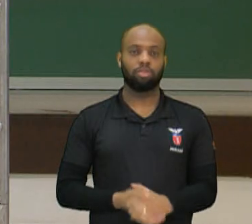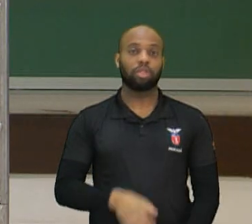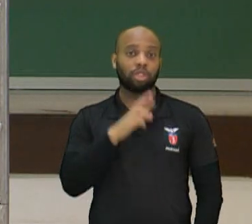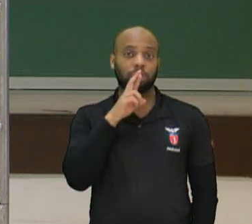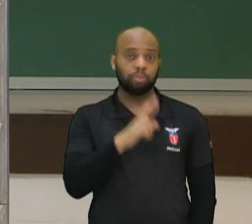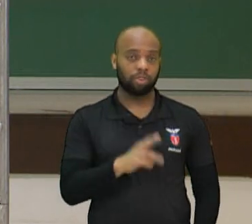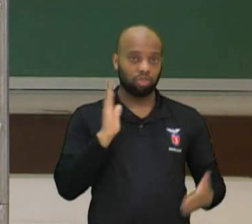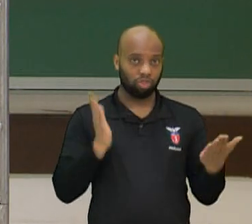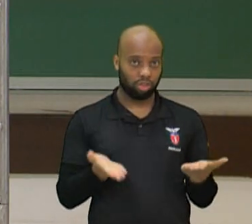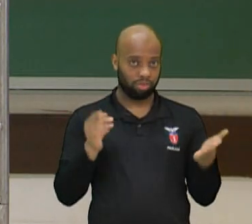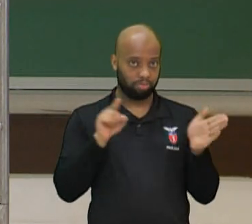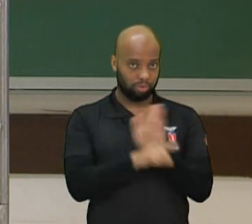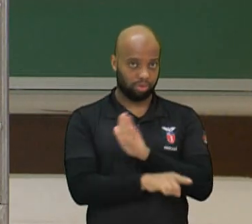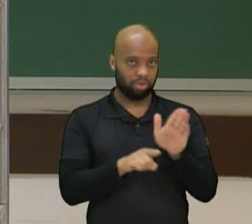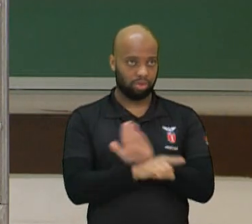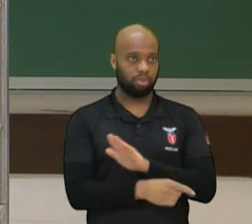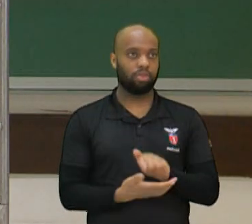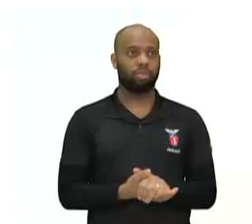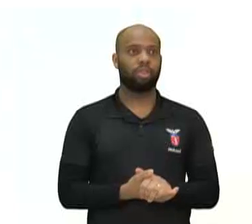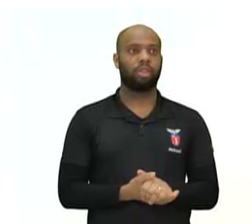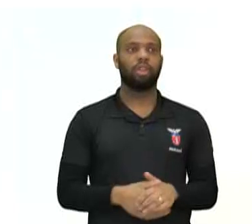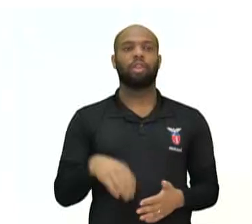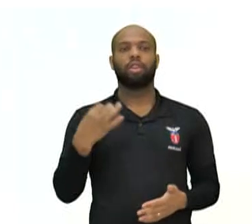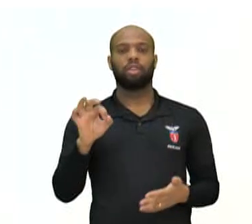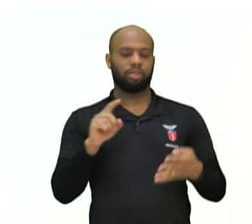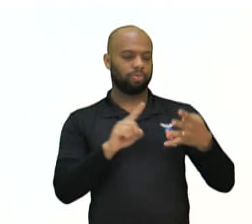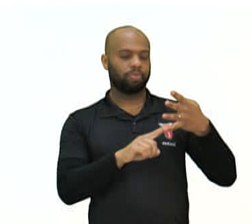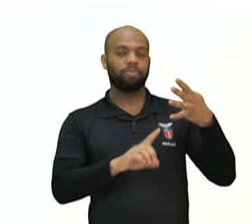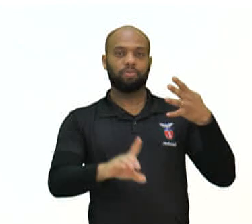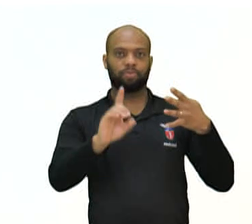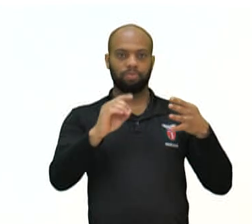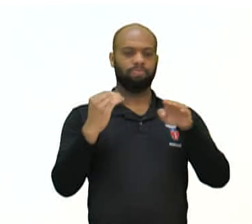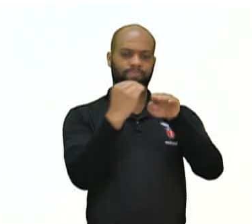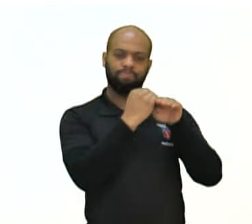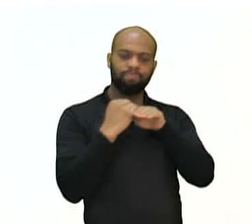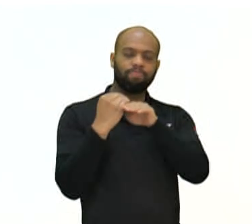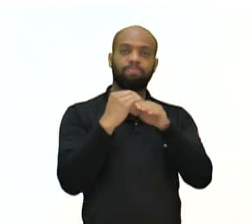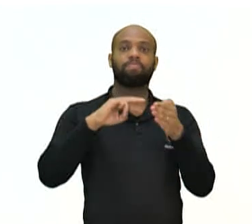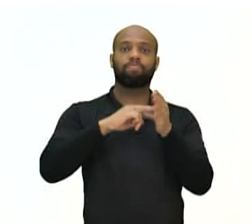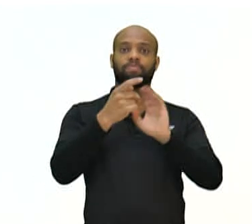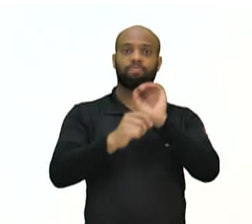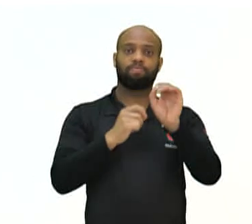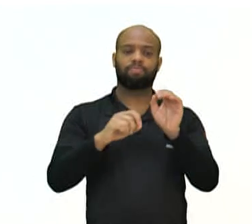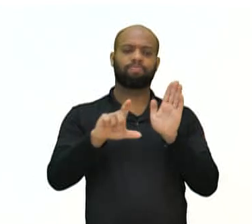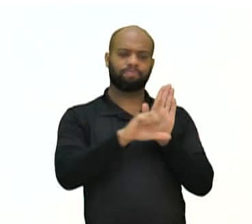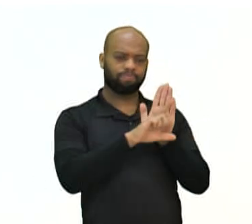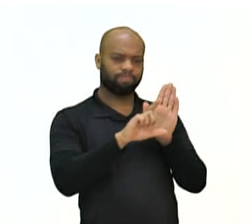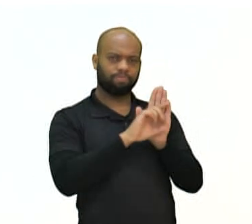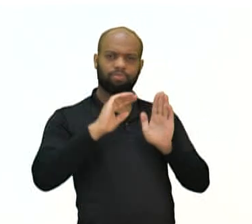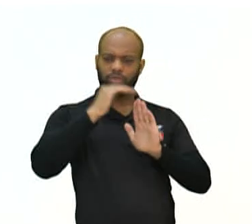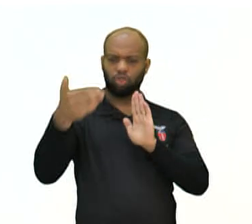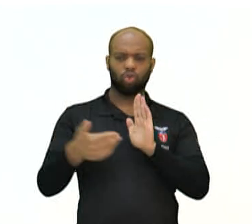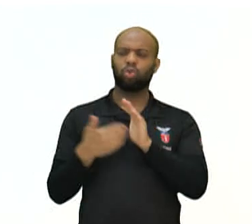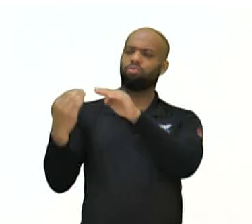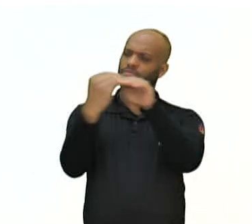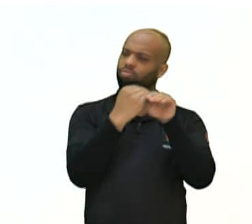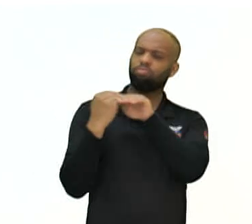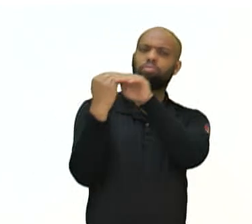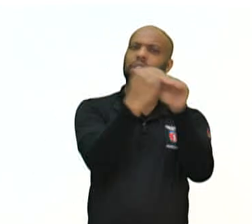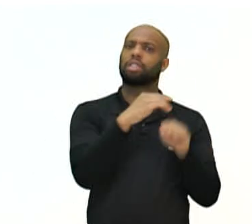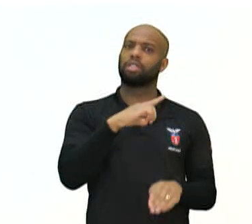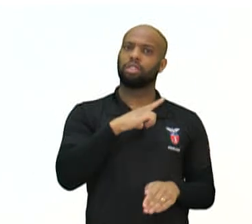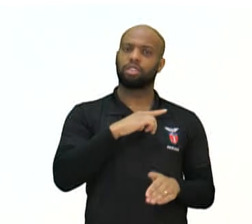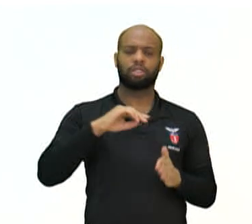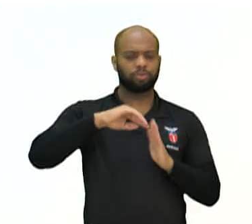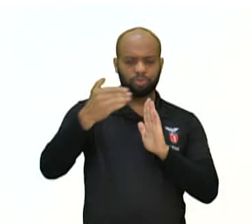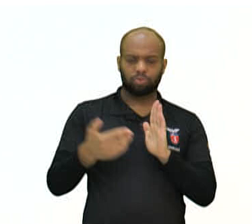Respondida a questão, a alternativa correta é a letra D. Igualdade significa que a lei é a mesma para todos e que temos todos os